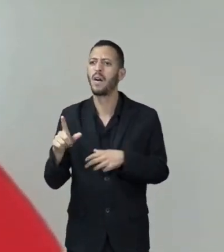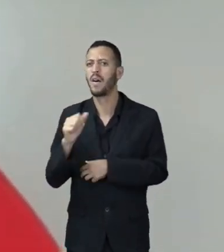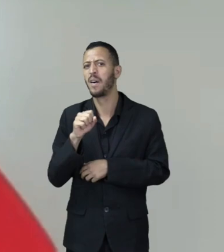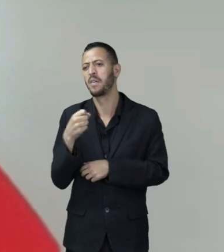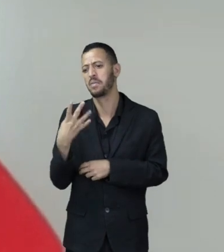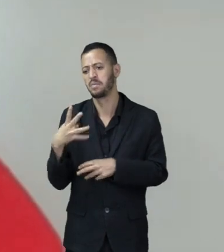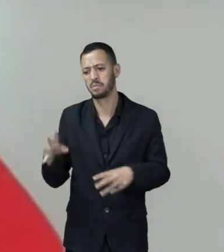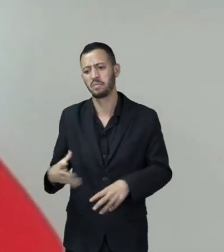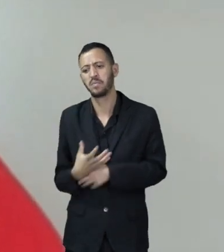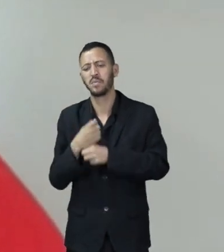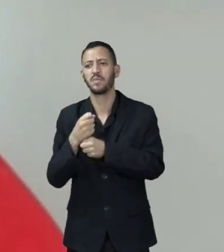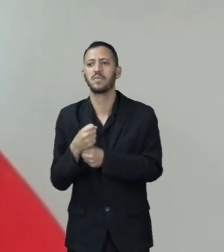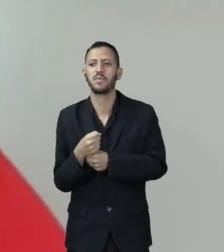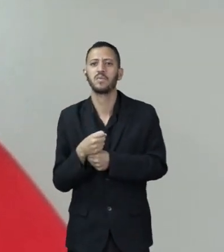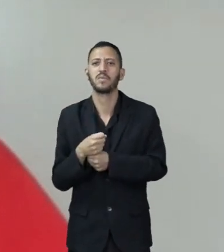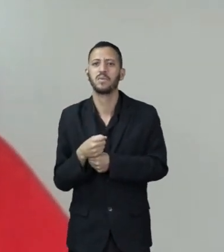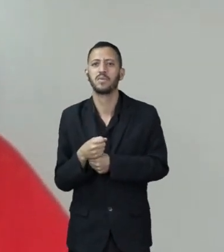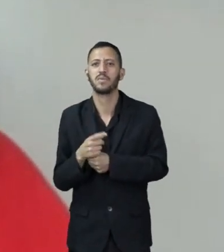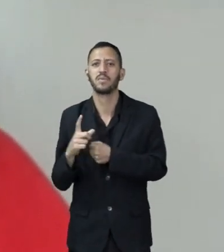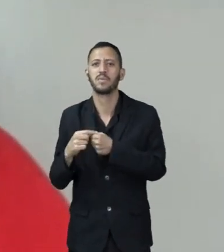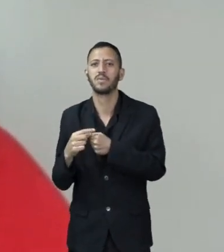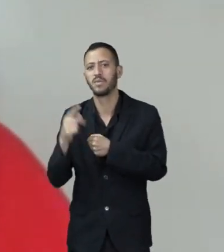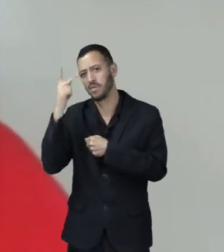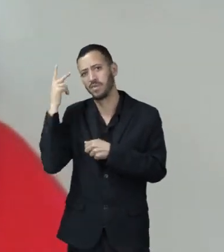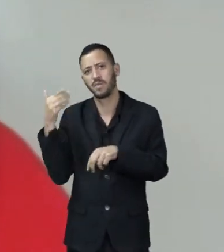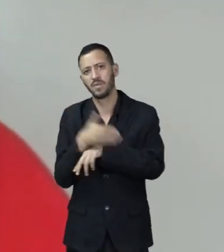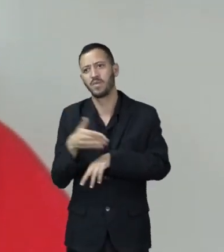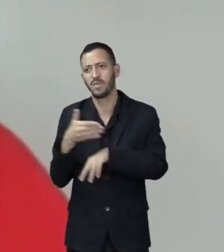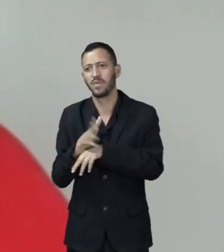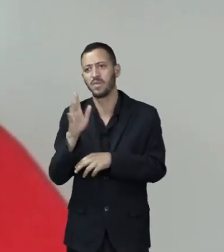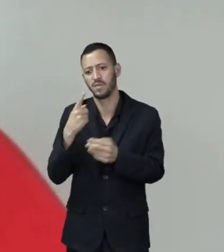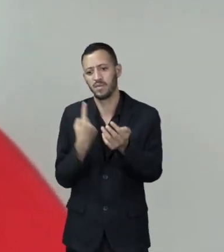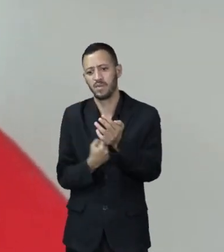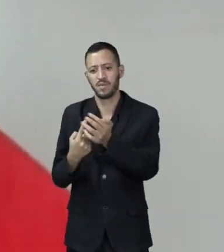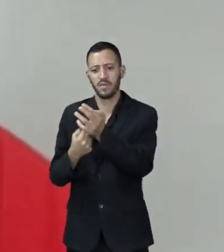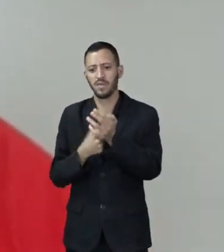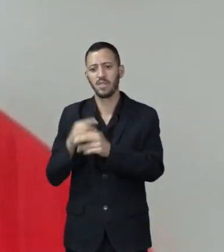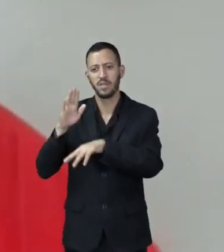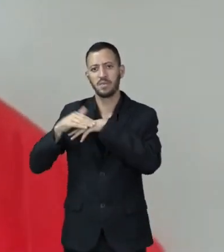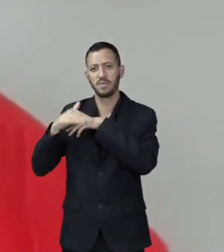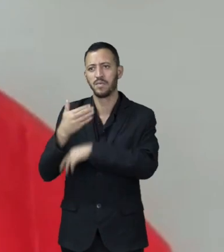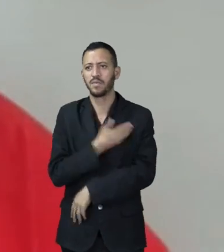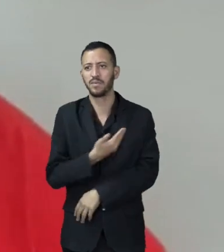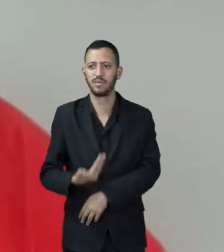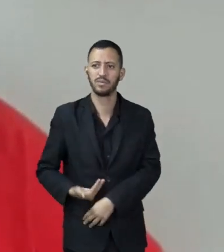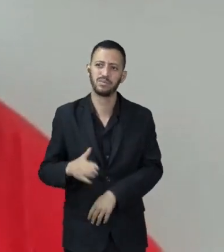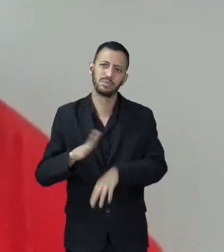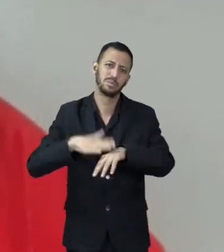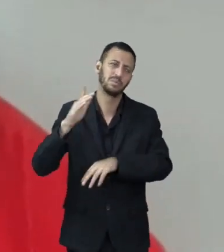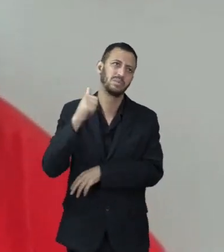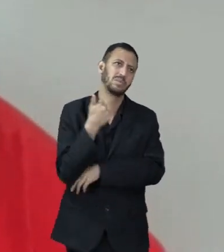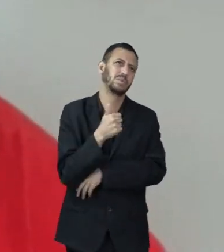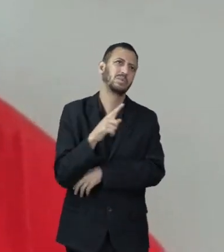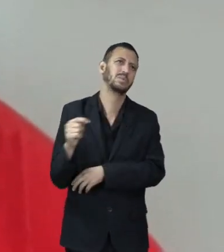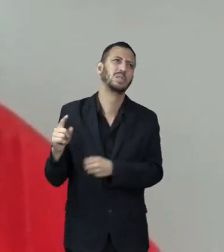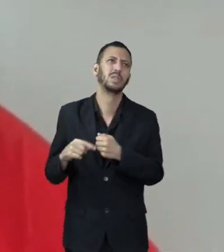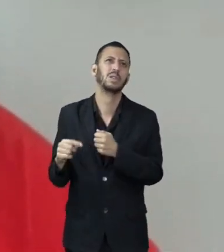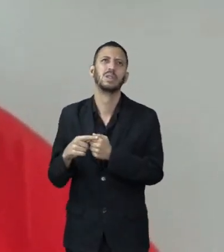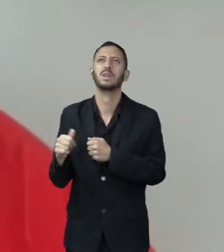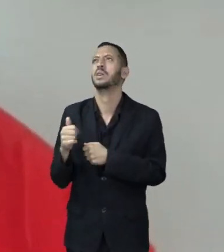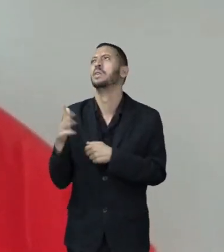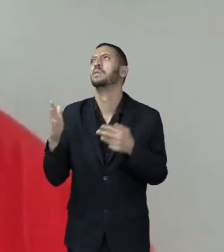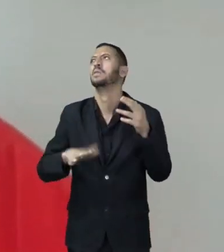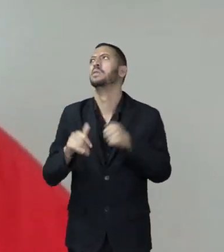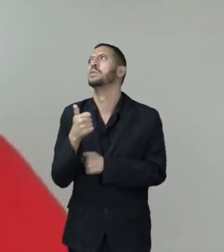totalizamos, né, entre artigos recebidos que a gente já tinha convidado em chamada pública, deu mais de 100 artigos, se eu não me engano,